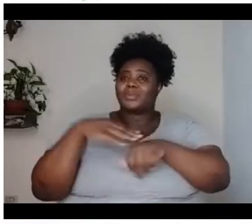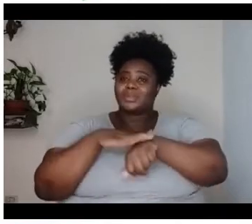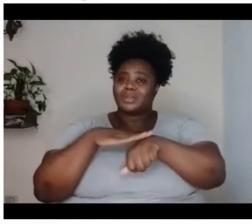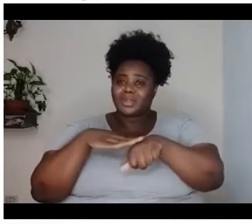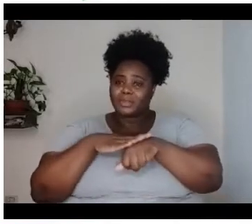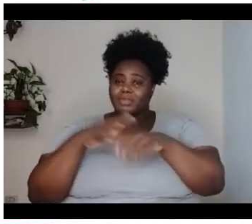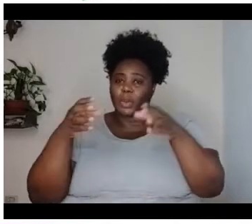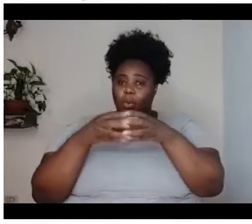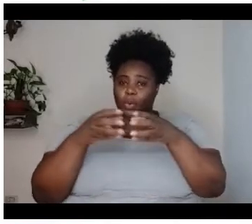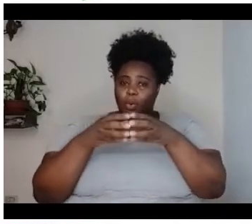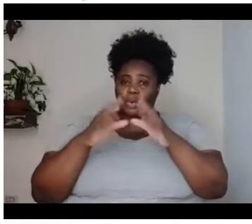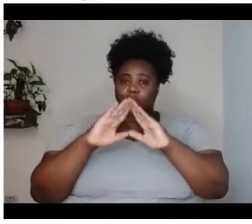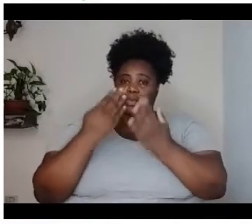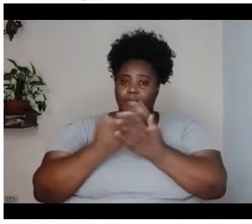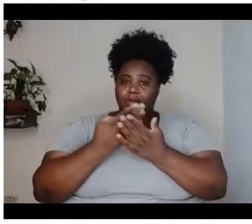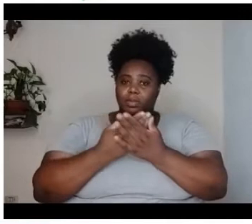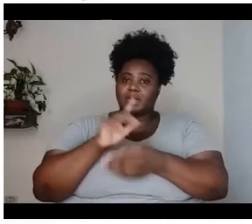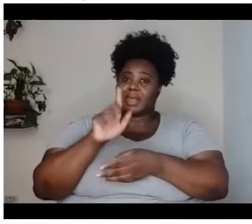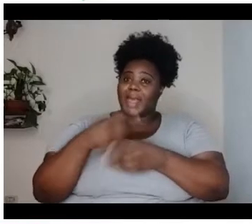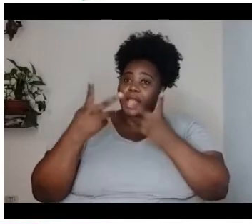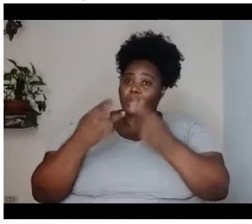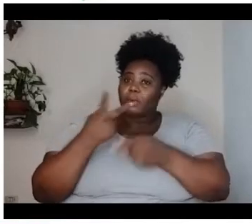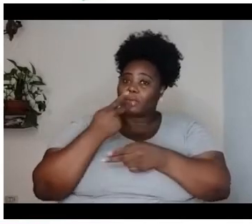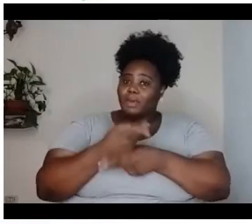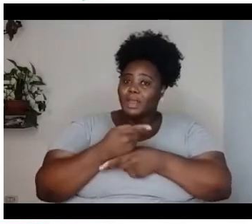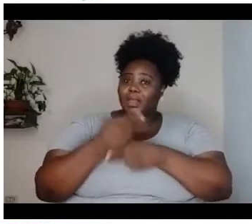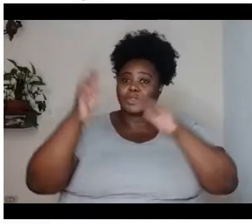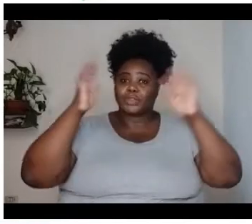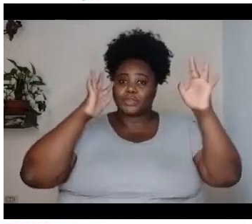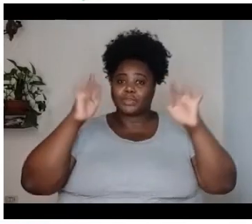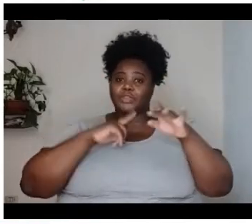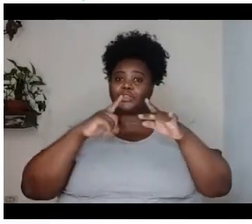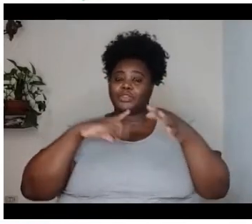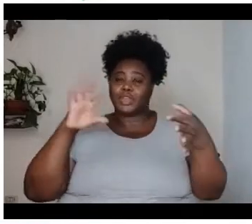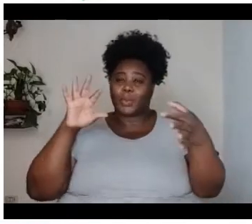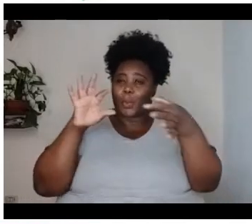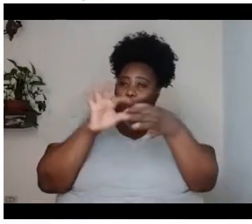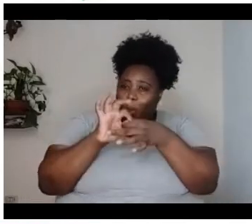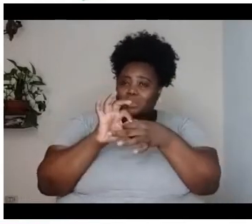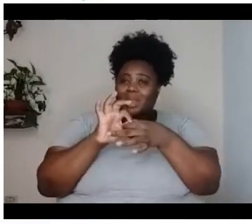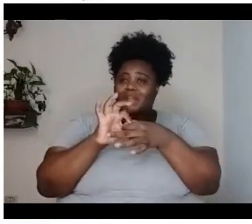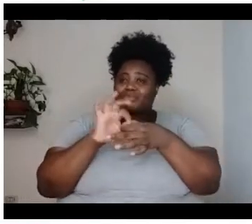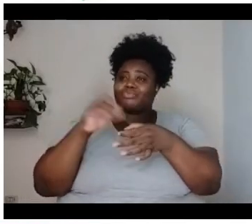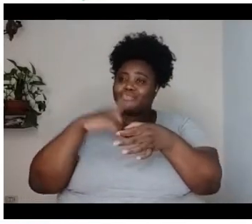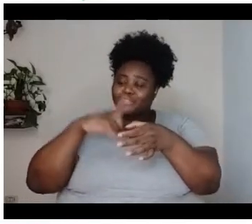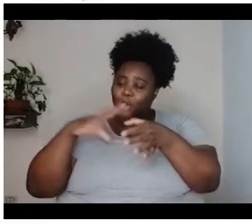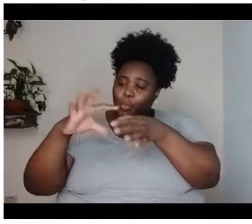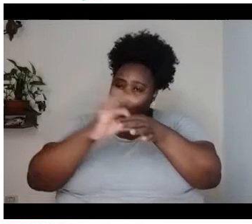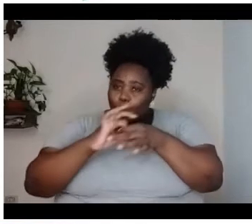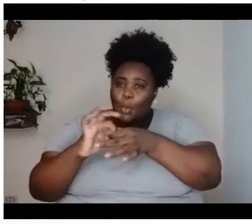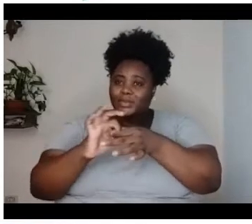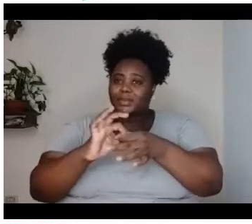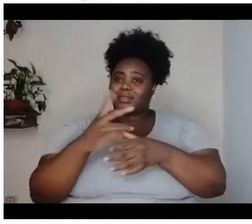escolar era o relato do sonho. Então havia um lugar, uma ponte entre o que estava sendo relatado